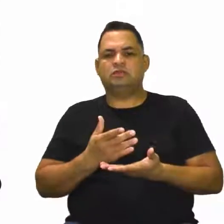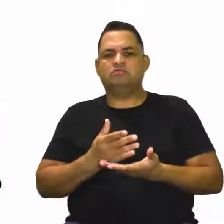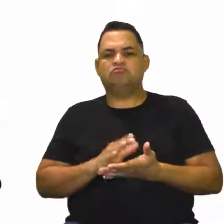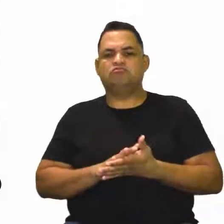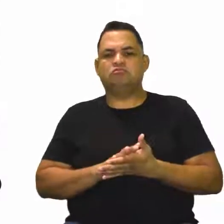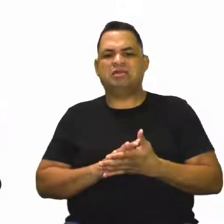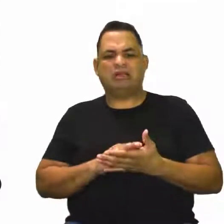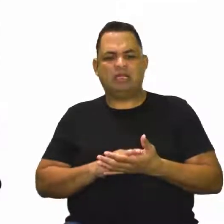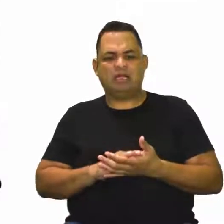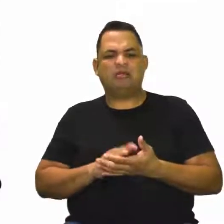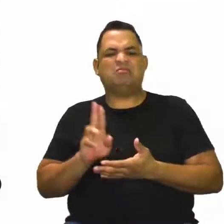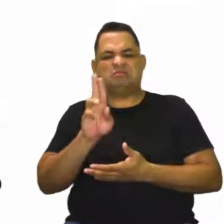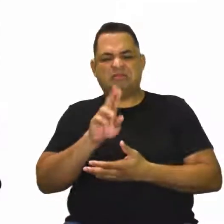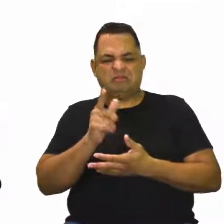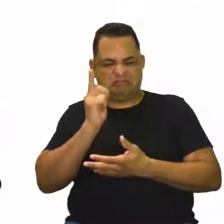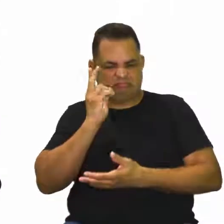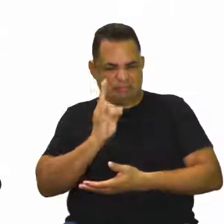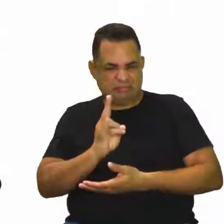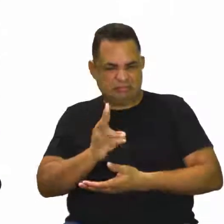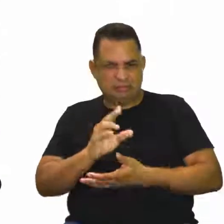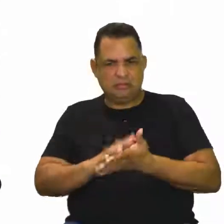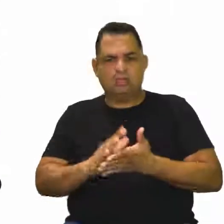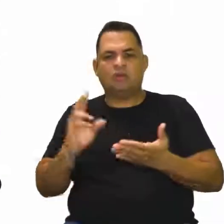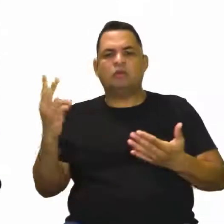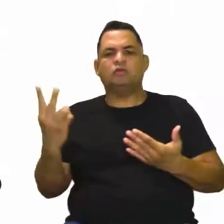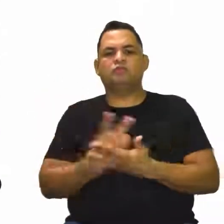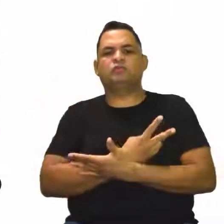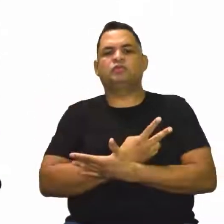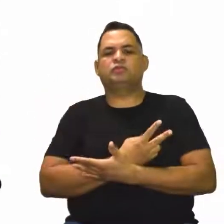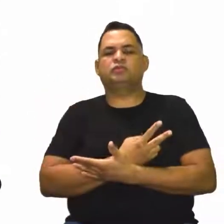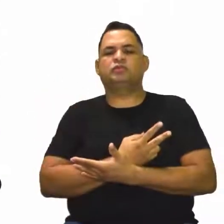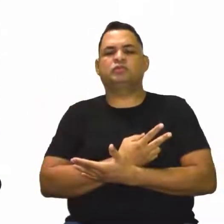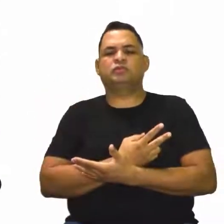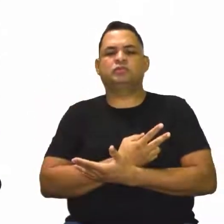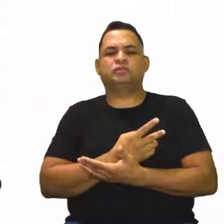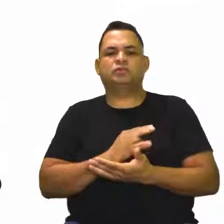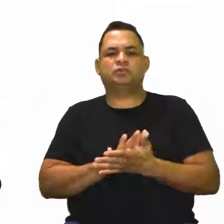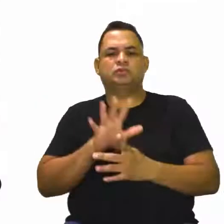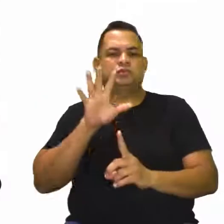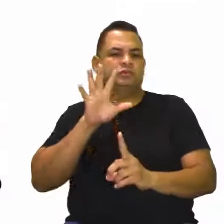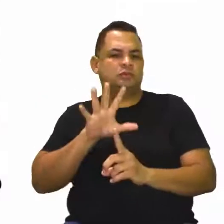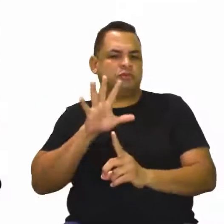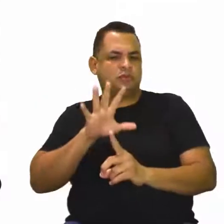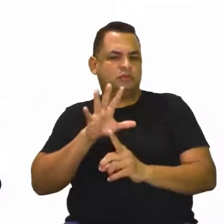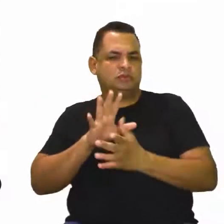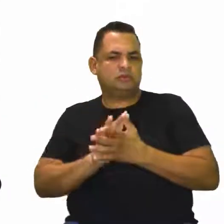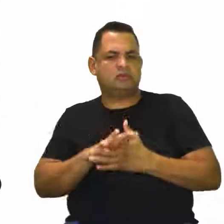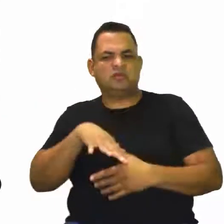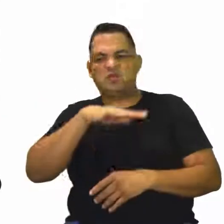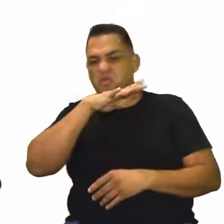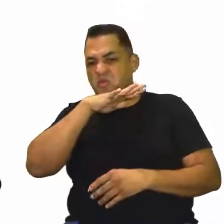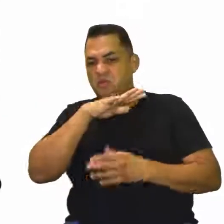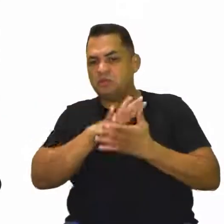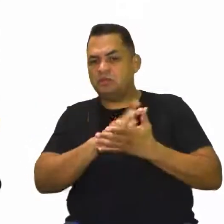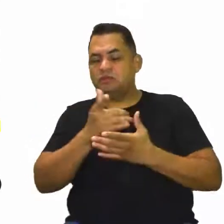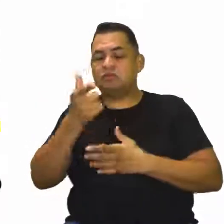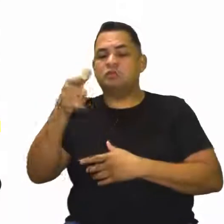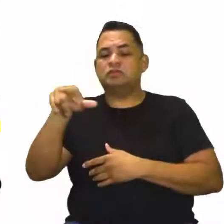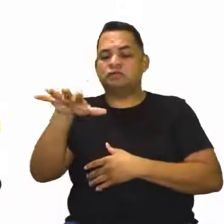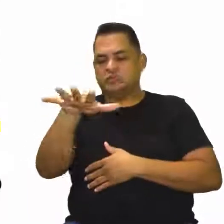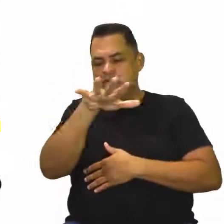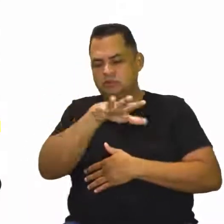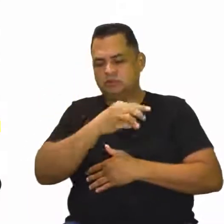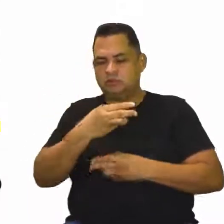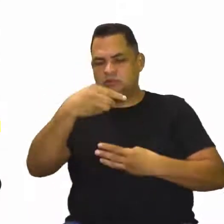forma excessiva, vai acontecer aí, vai ter uma influência muito negativa sobre as outras